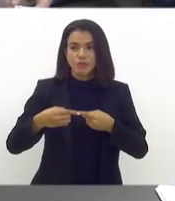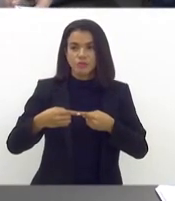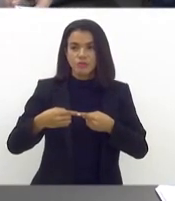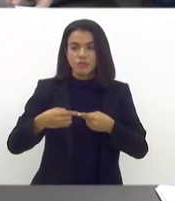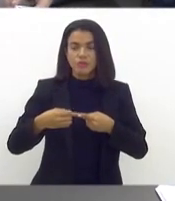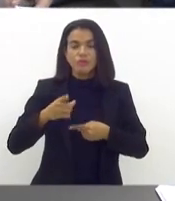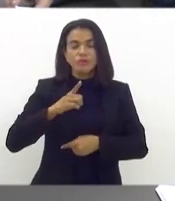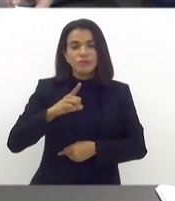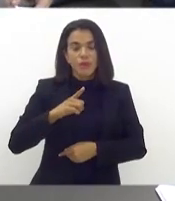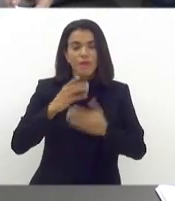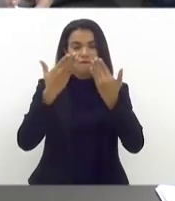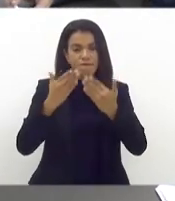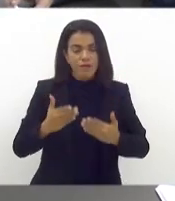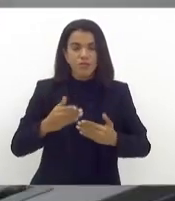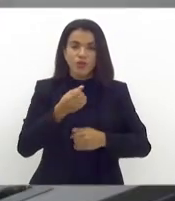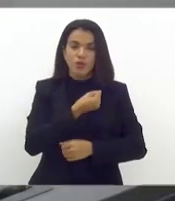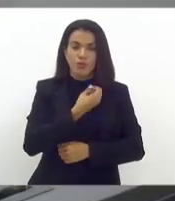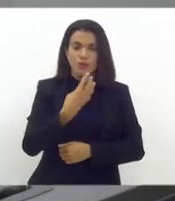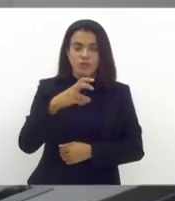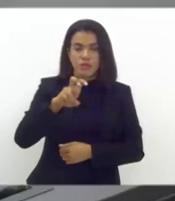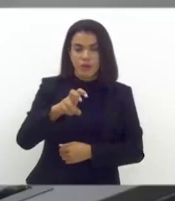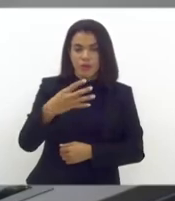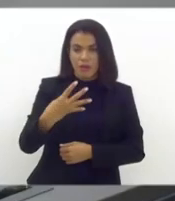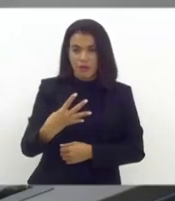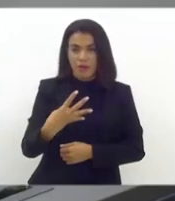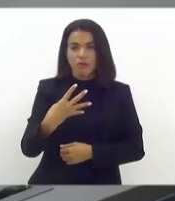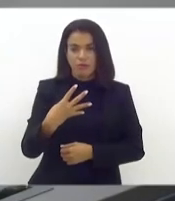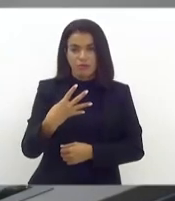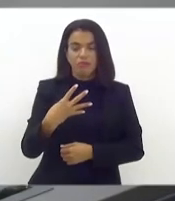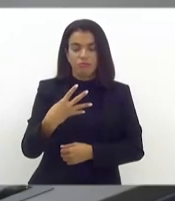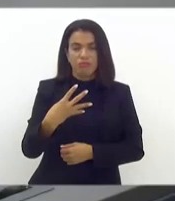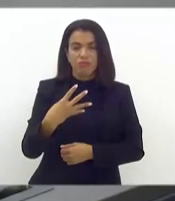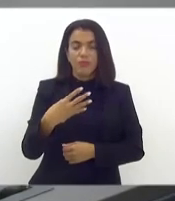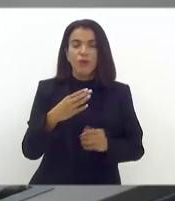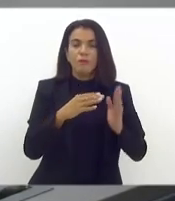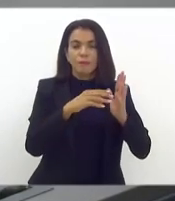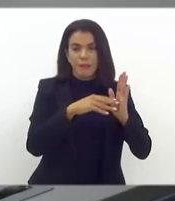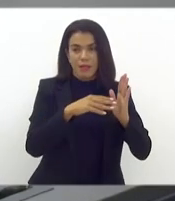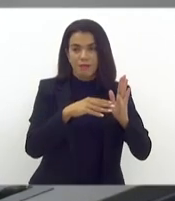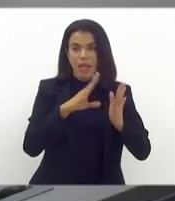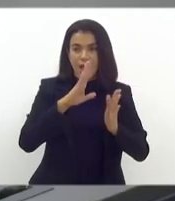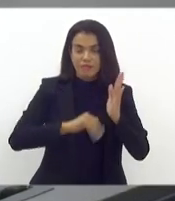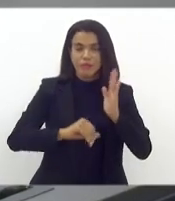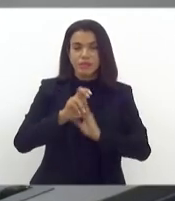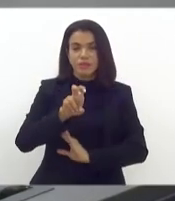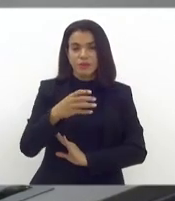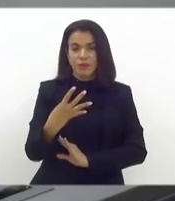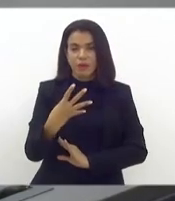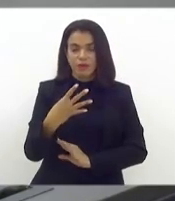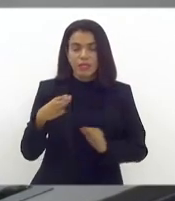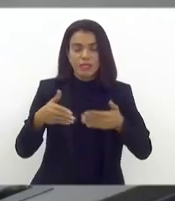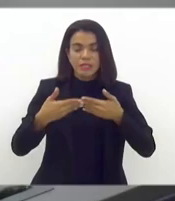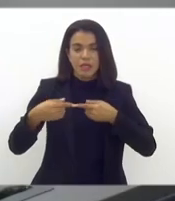tem vista já requerida no 54. Então, excetuando do bloco de votação, 54.